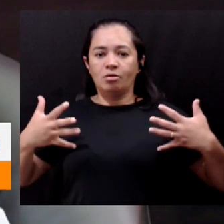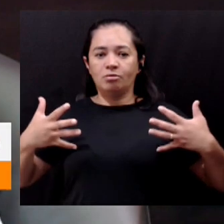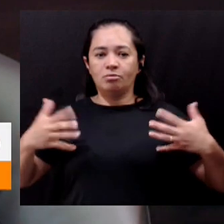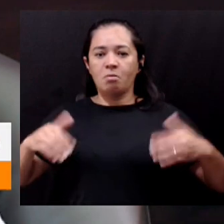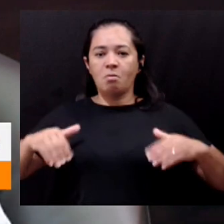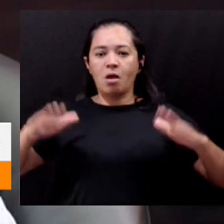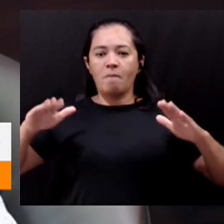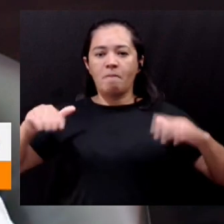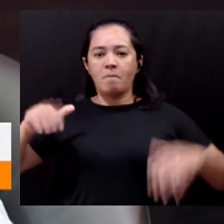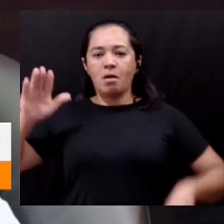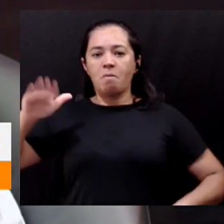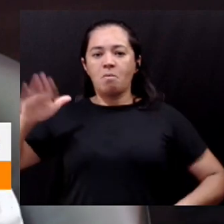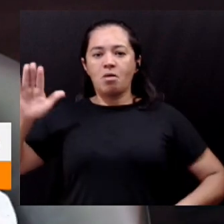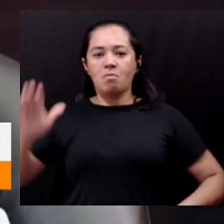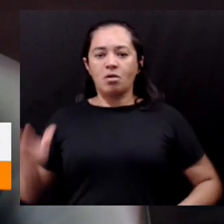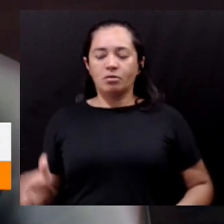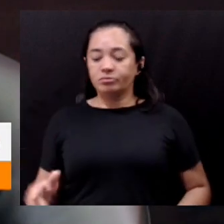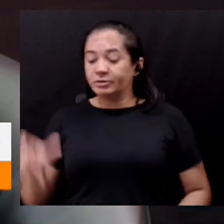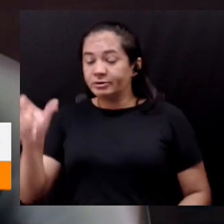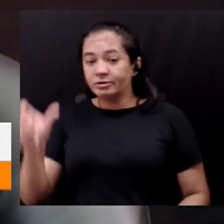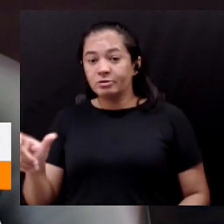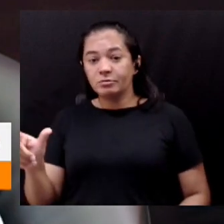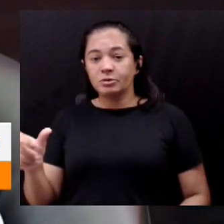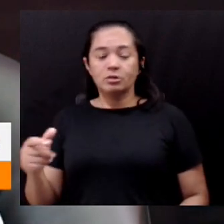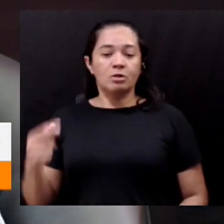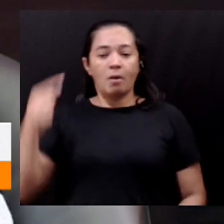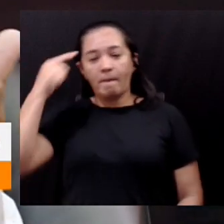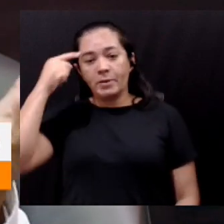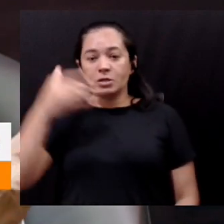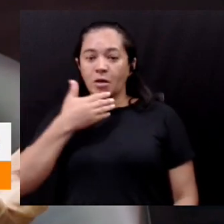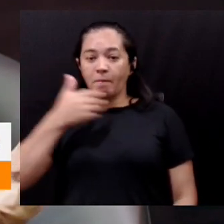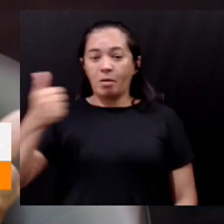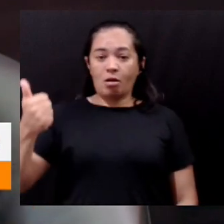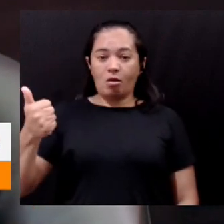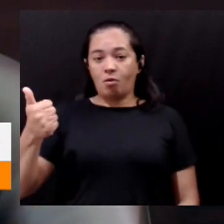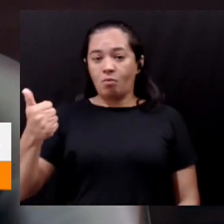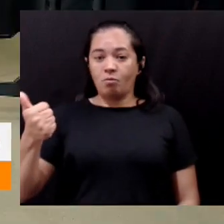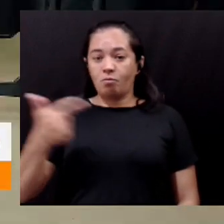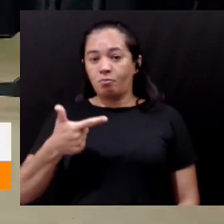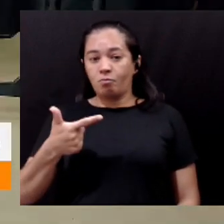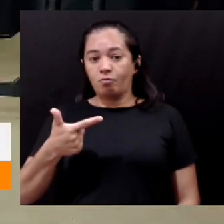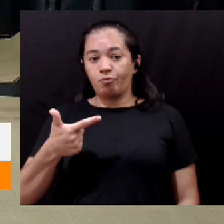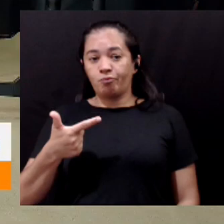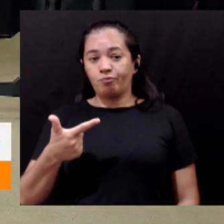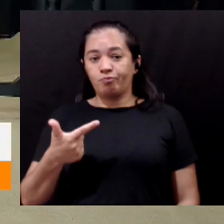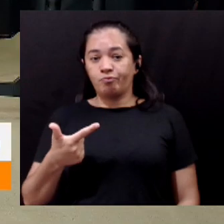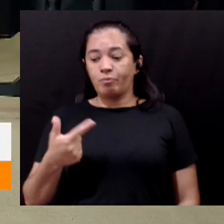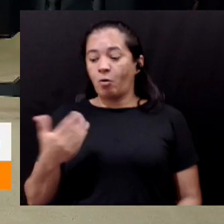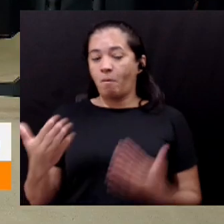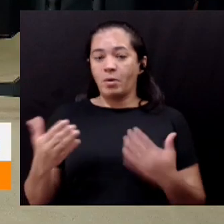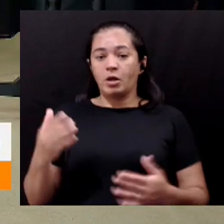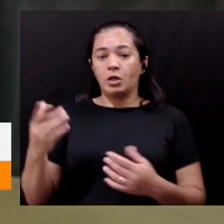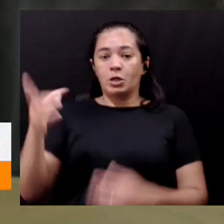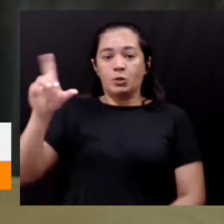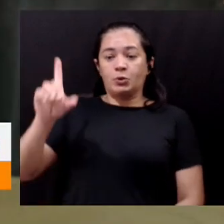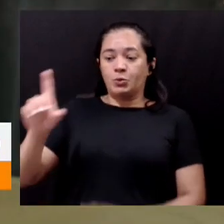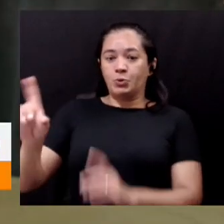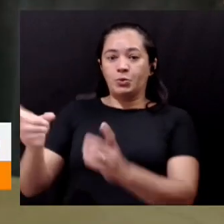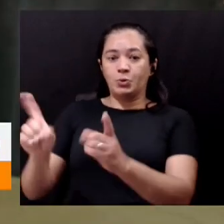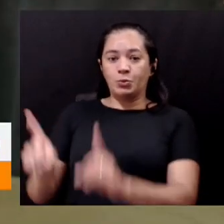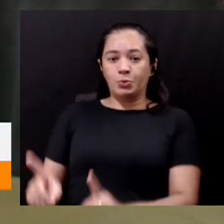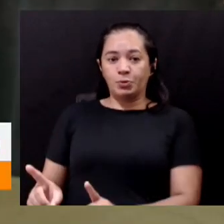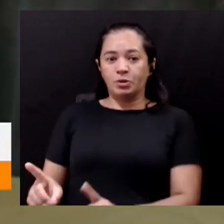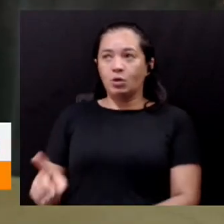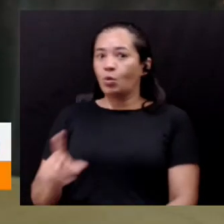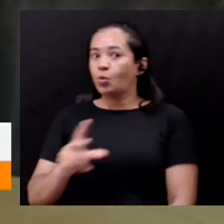inflado e o sujeito vai se achando como se fosse um pequeno Deus. Nossa, gente, olha